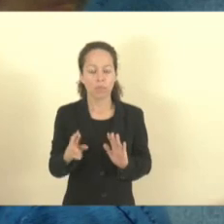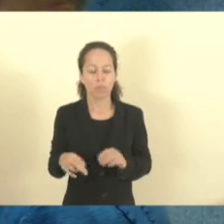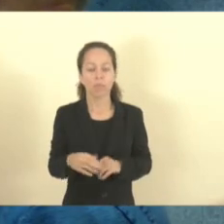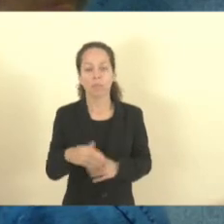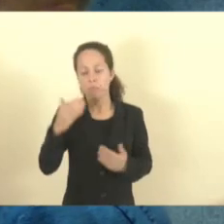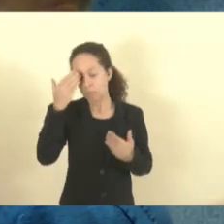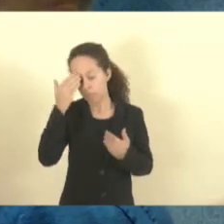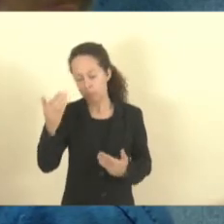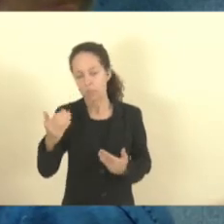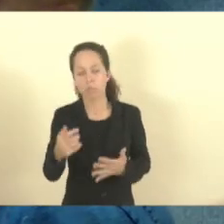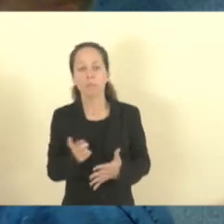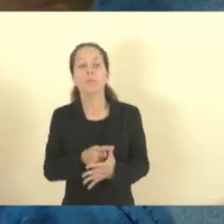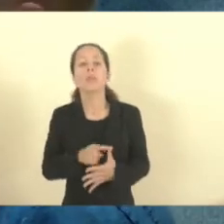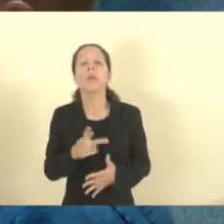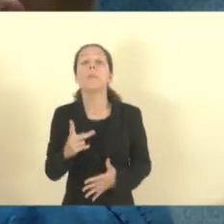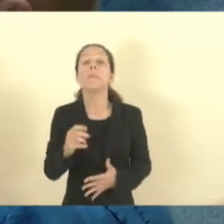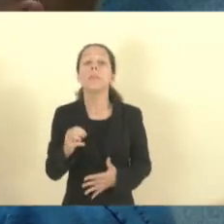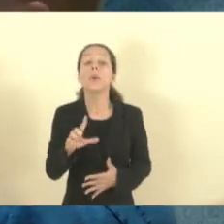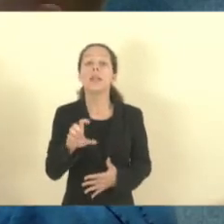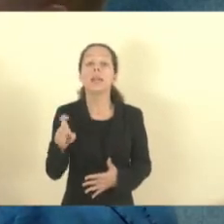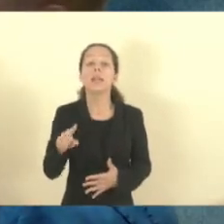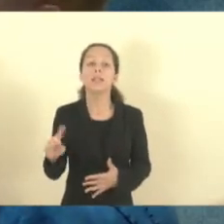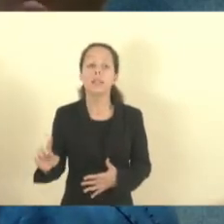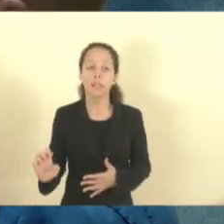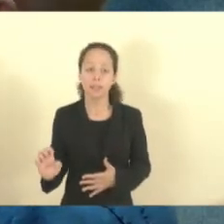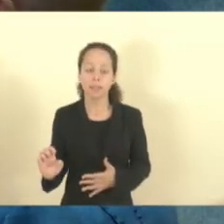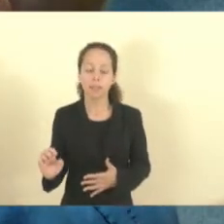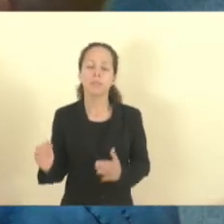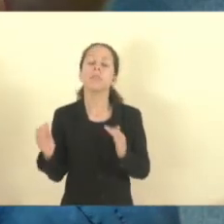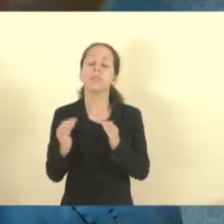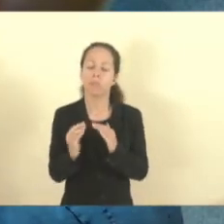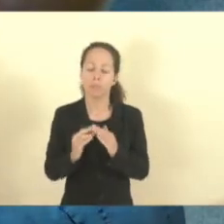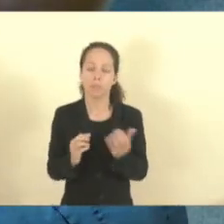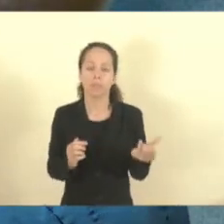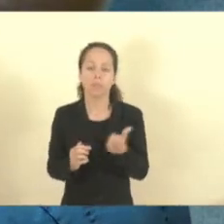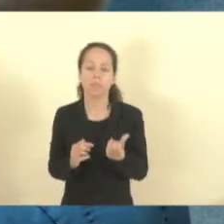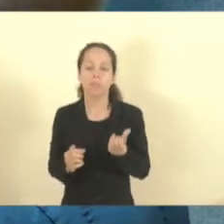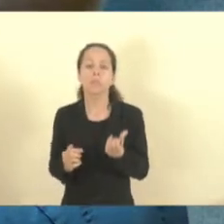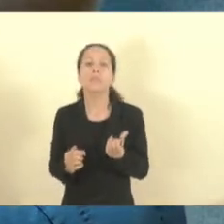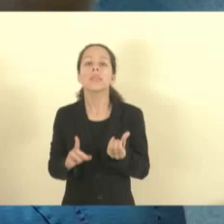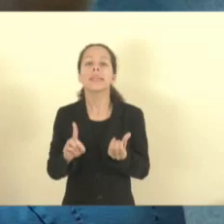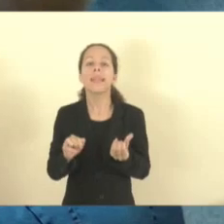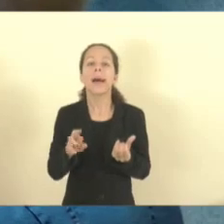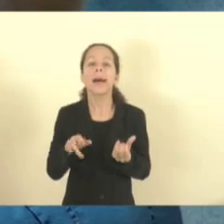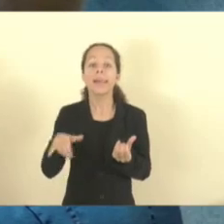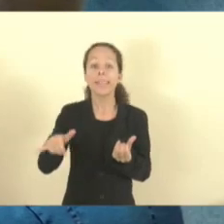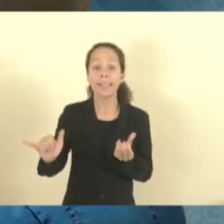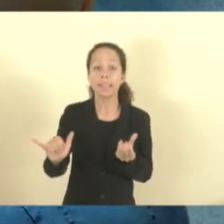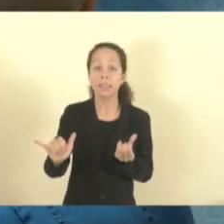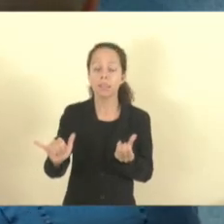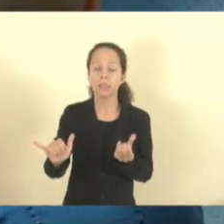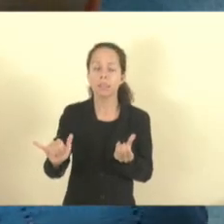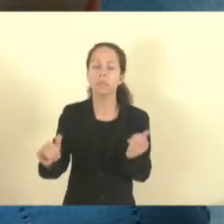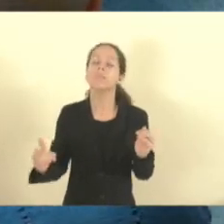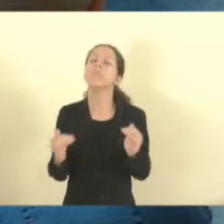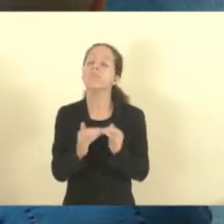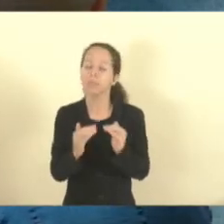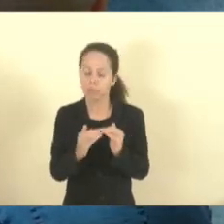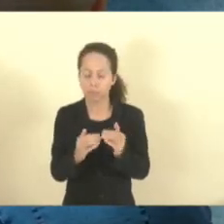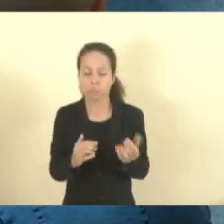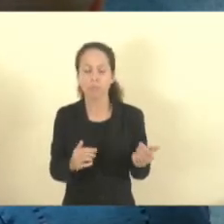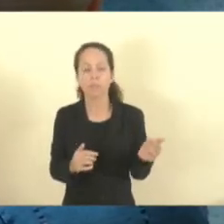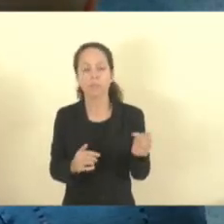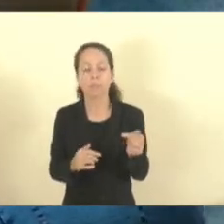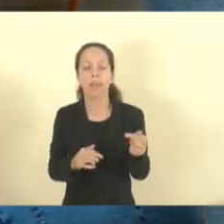Assunção. Deputado Lucas Polesi. Com o relator. Deputado Dari Pagung. Com o relator. Deputado